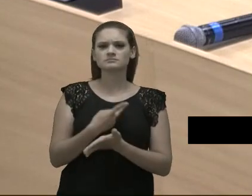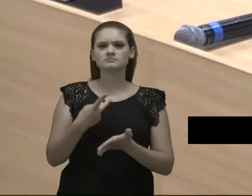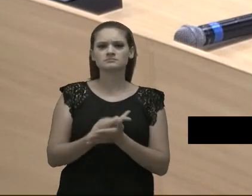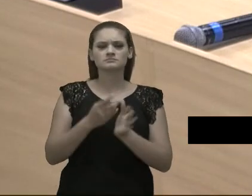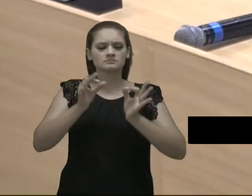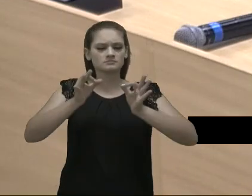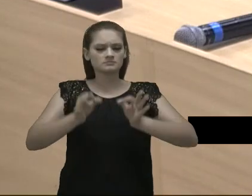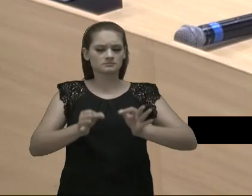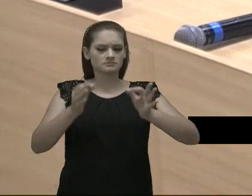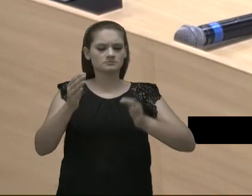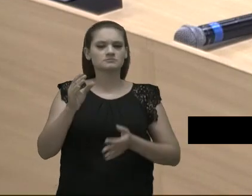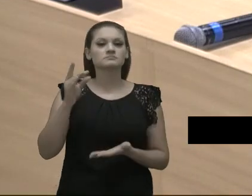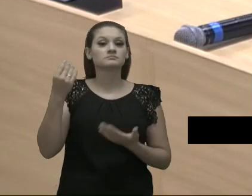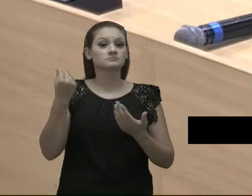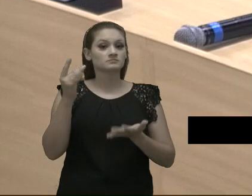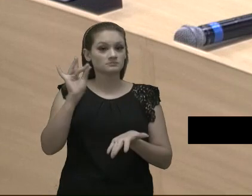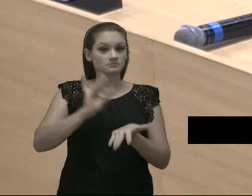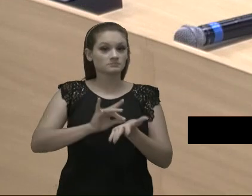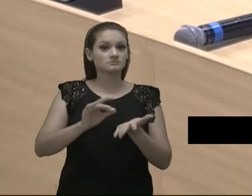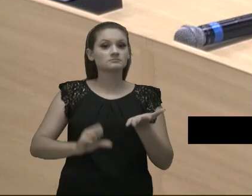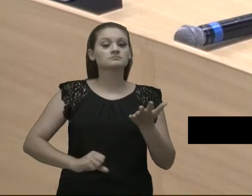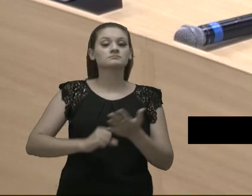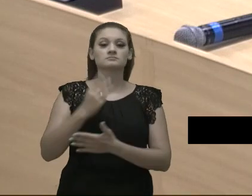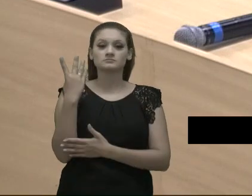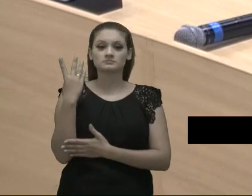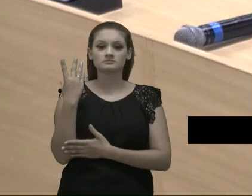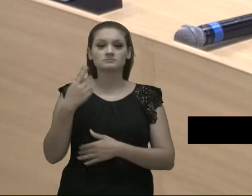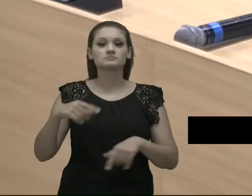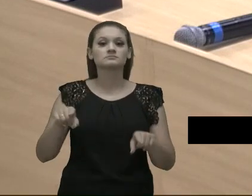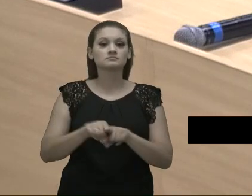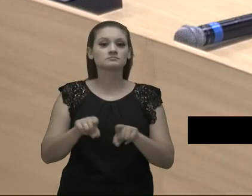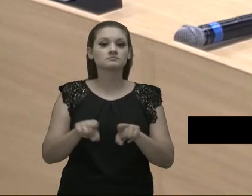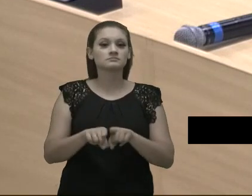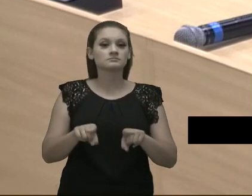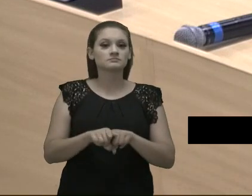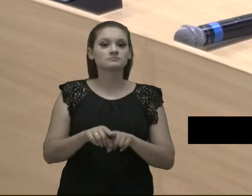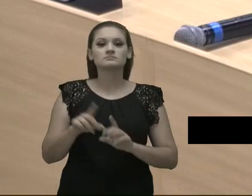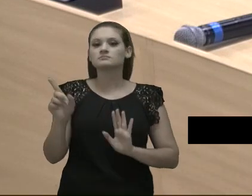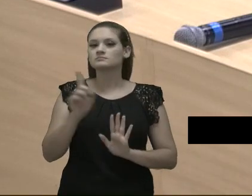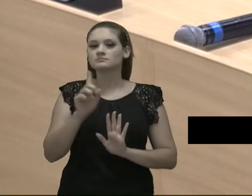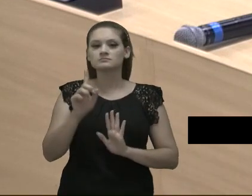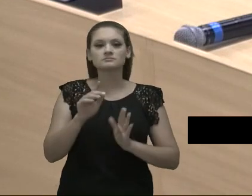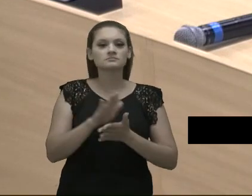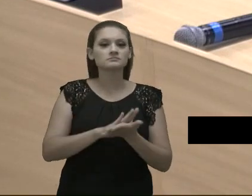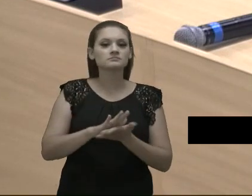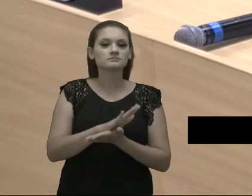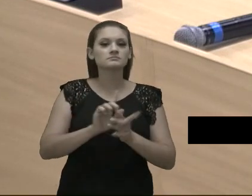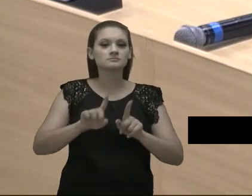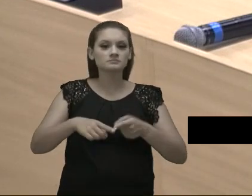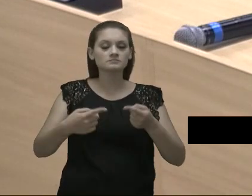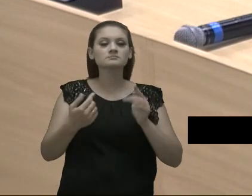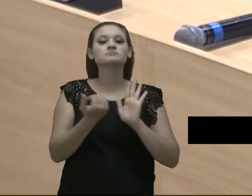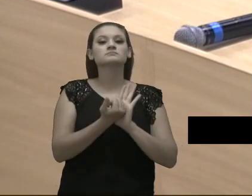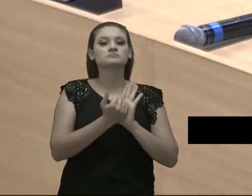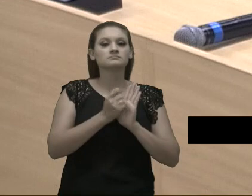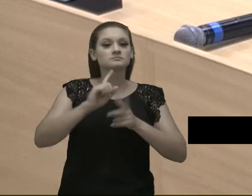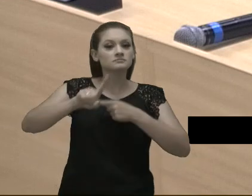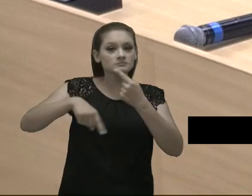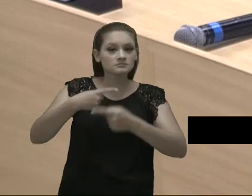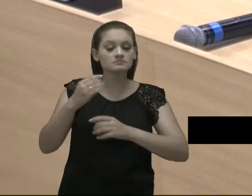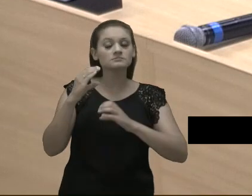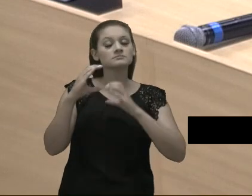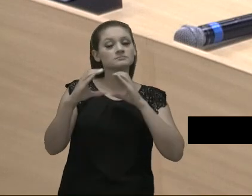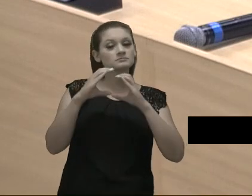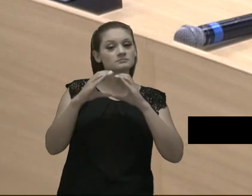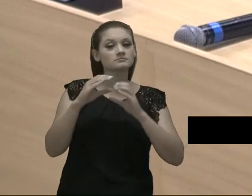CPI merece e tem que ocorrer. Então, não é nenhuma reprimenda, não é nada disso, mas que fique registrado que as próximas comunicações a